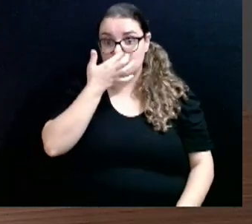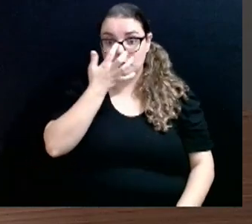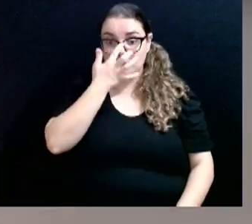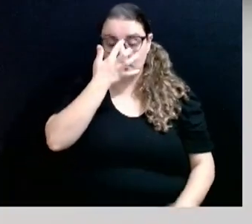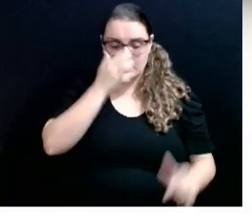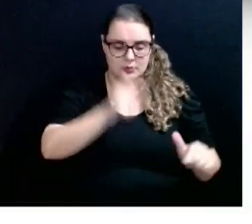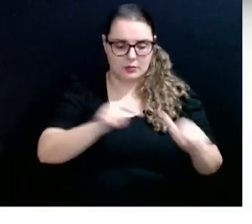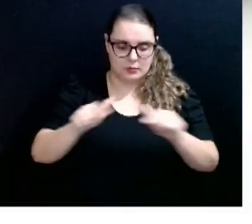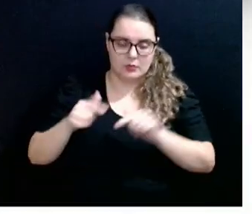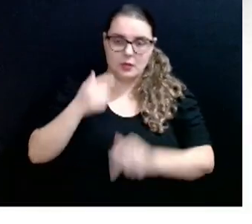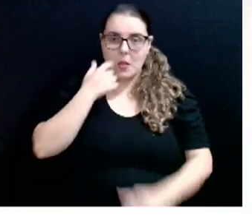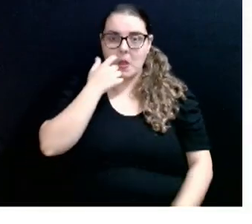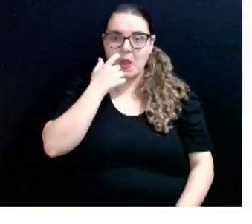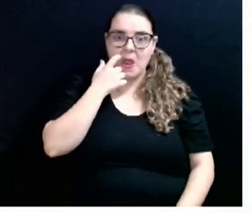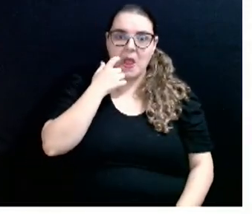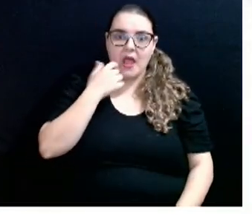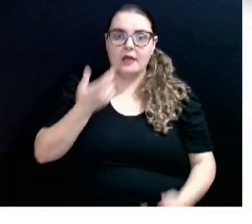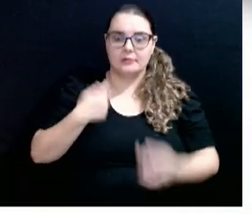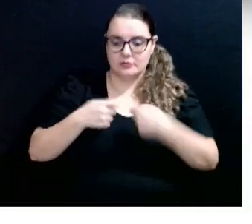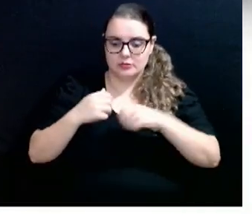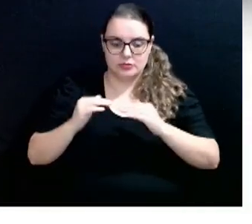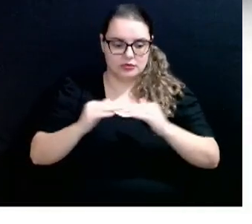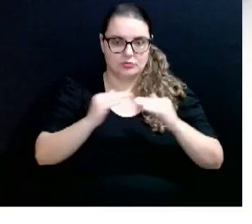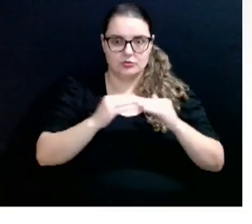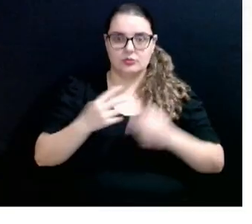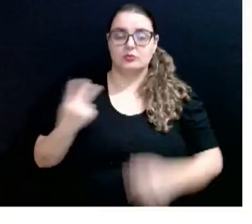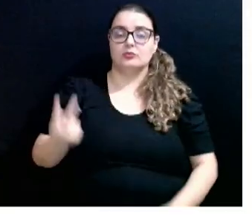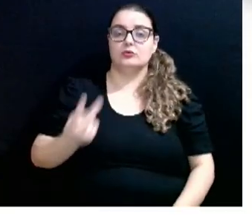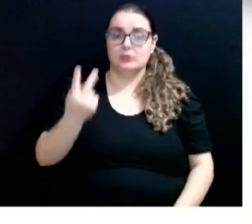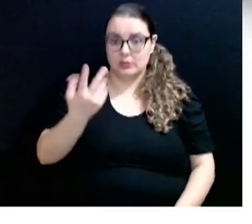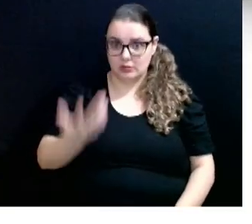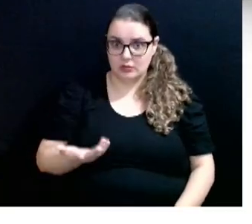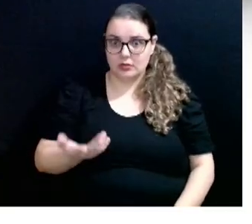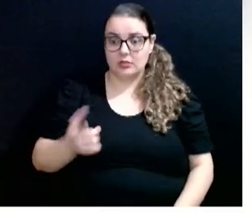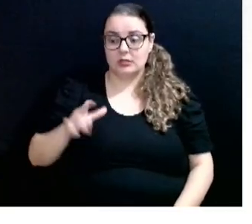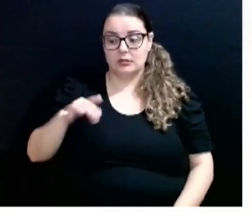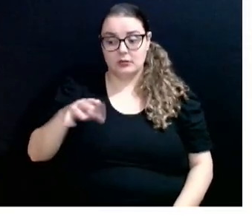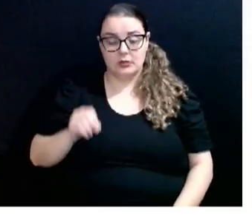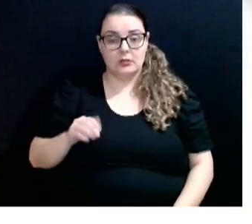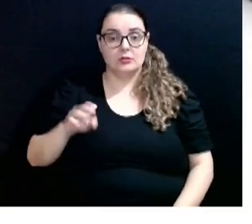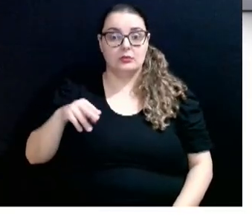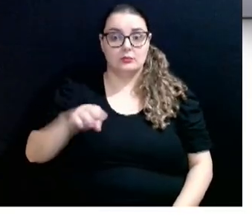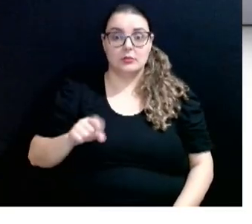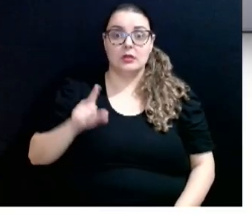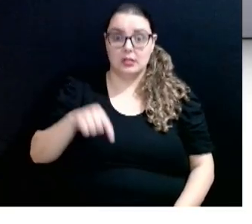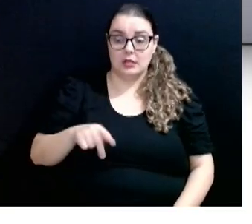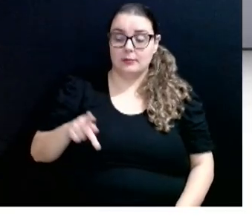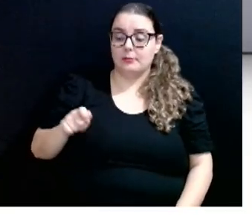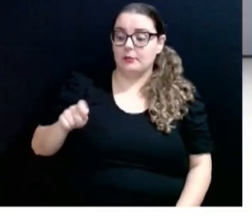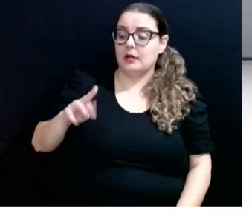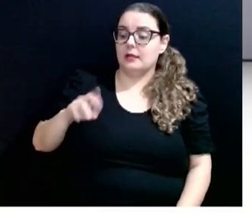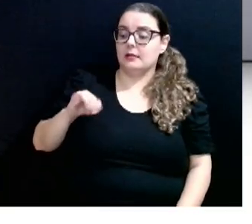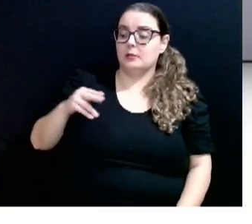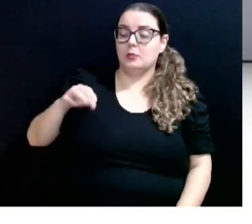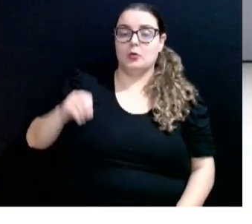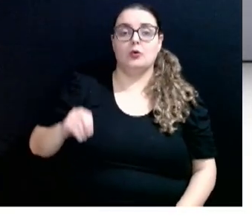estão sendo negociados, os valores. Então, leilões de bens são patrimônios físicos que vão a leilões por